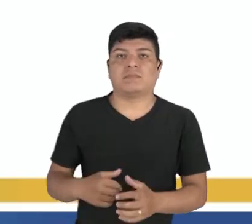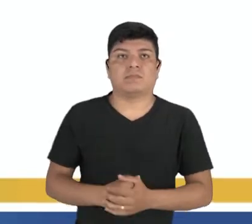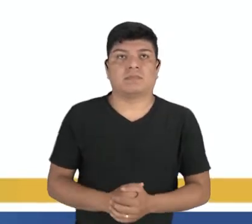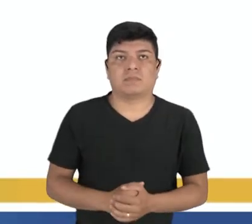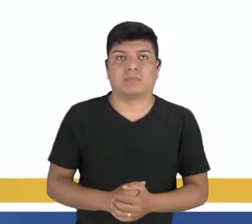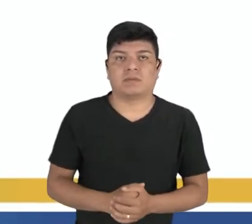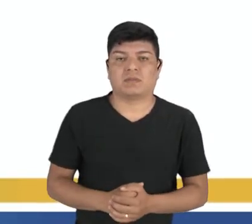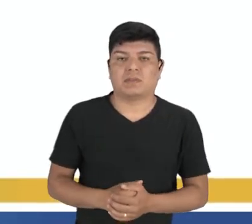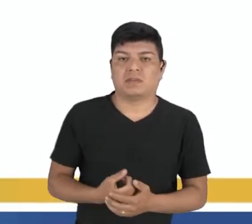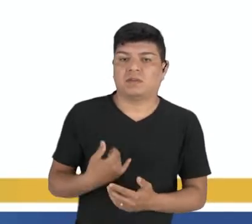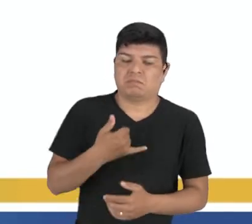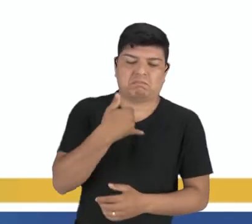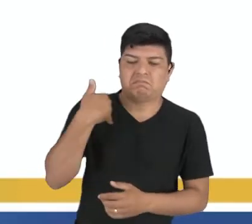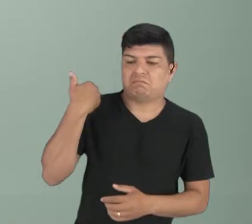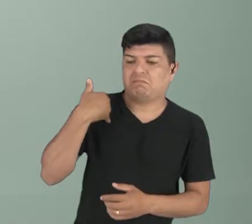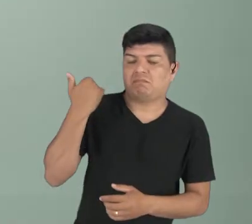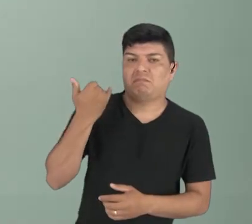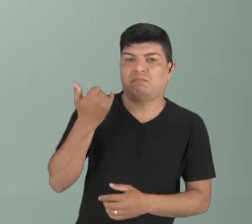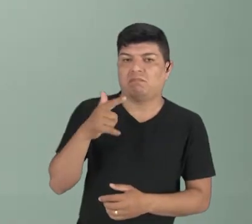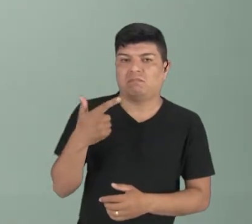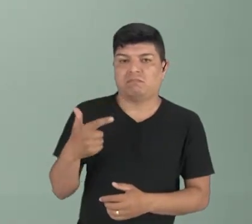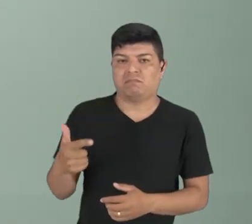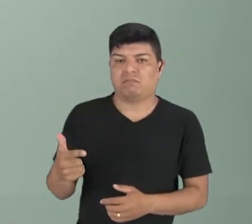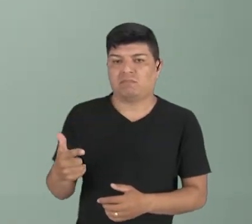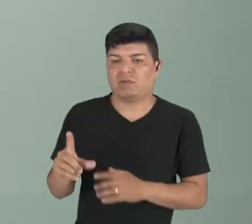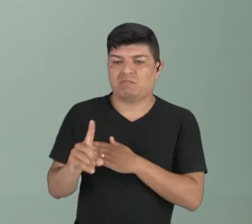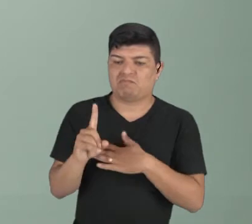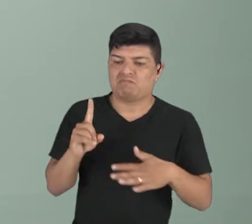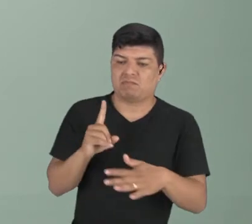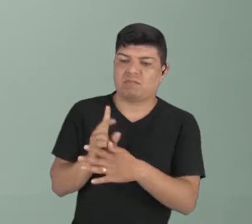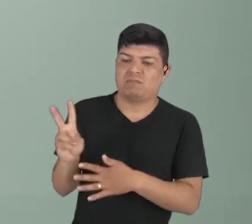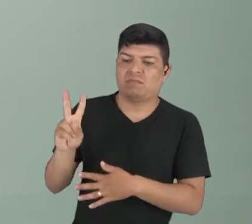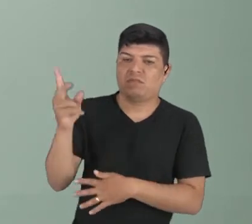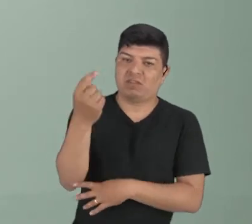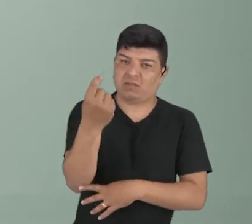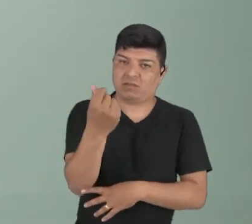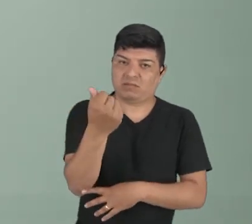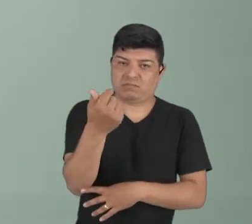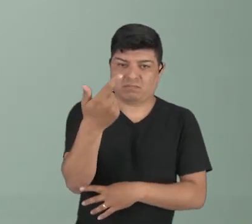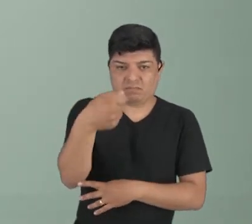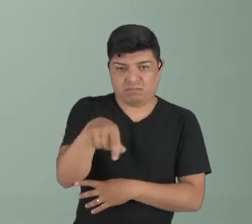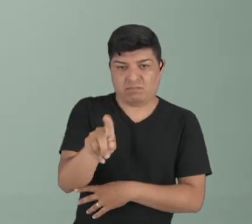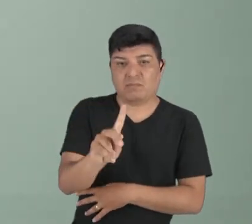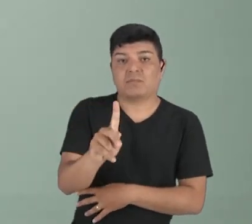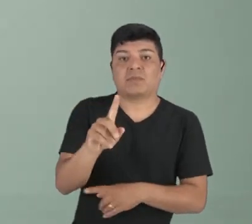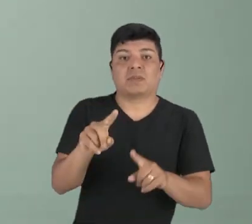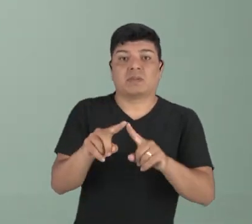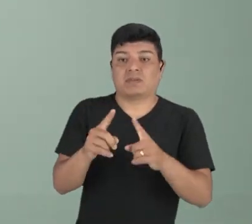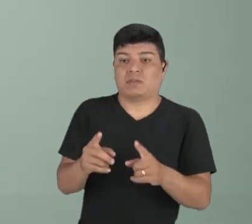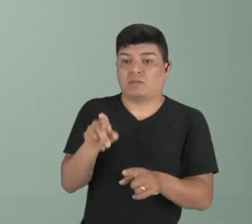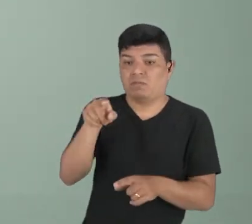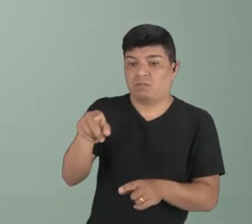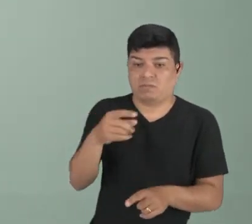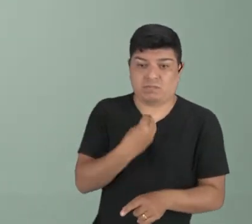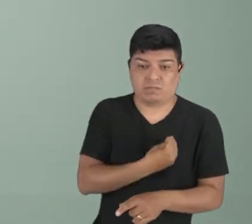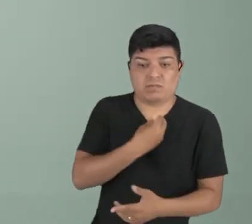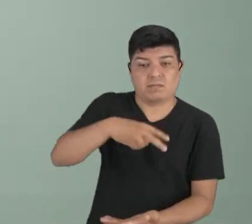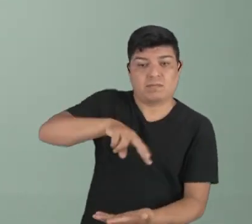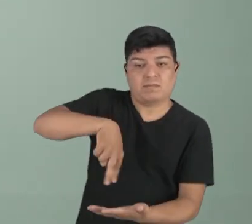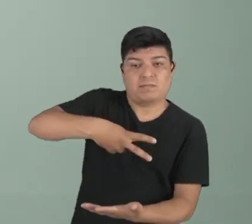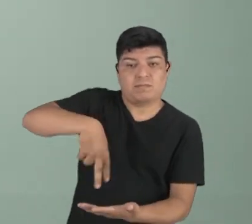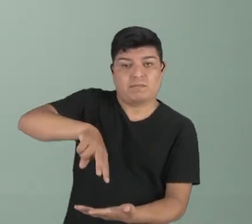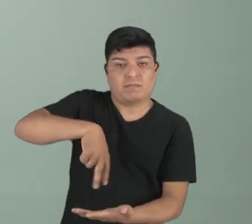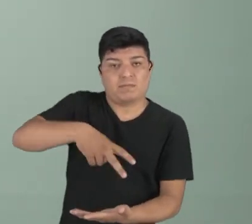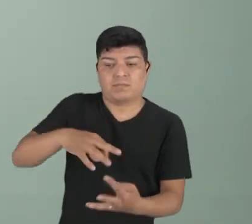em questão de idade, questão de status sociais ou valores financeiros. para eles, quando você está participando da dança,